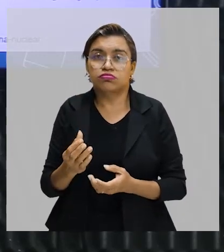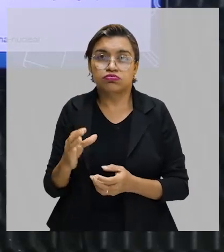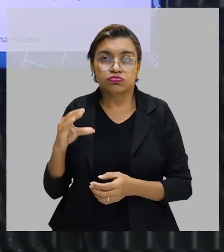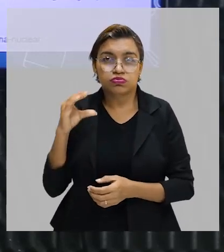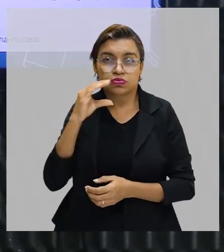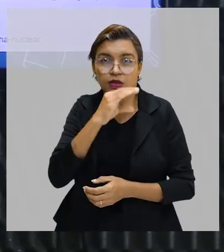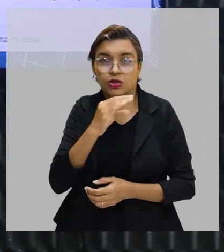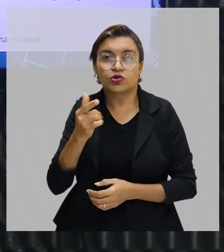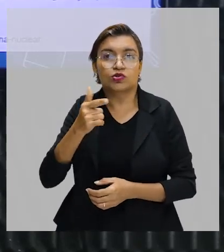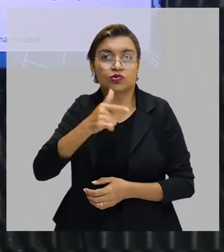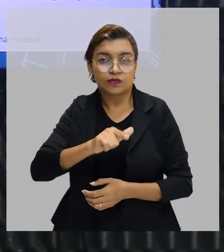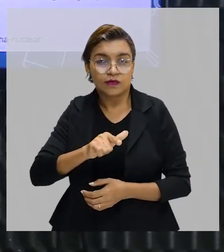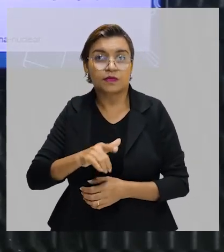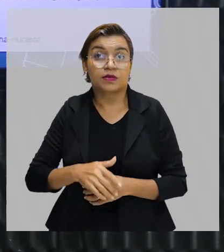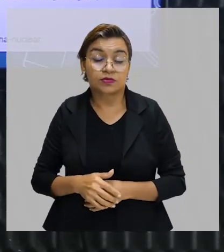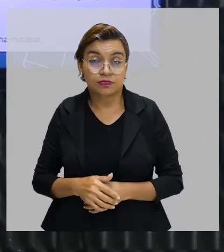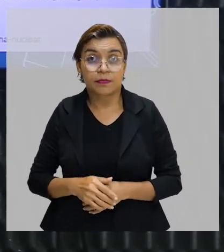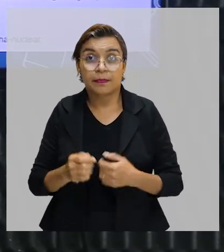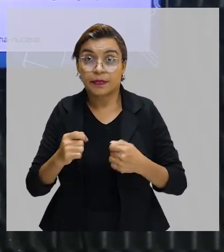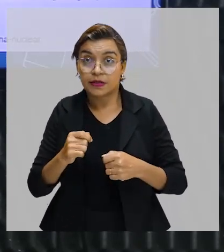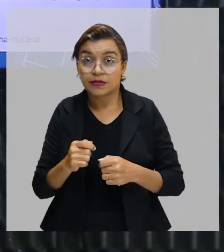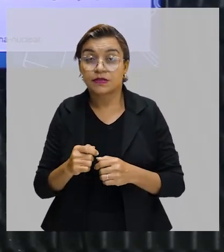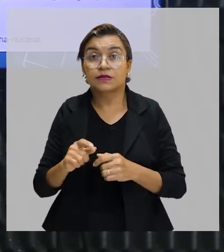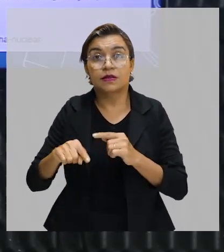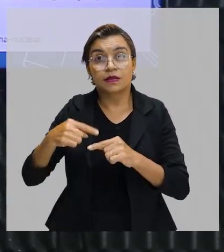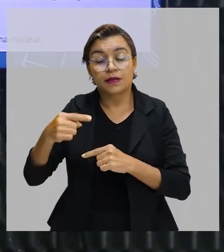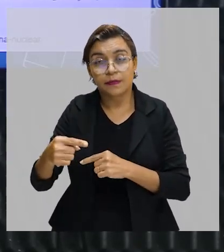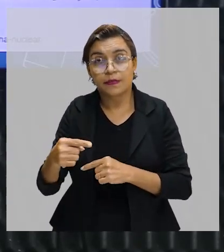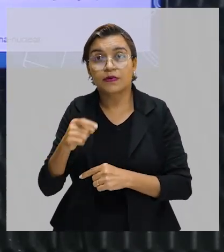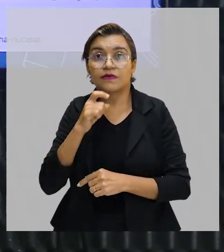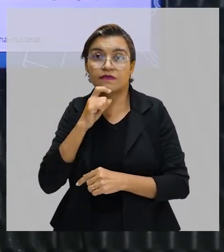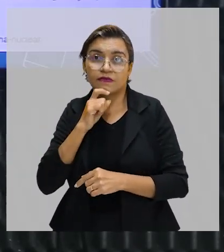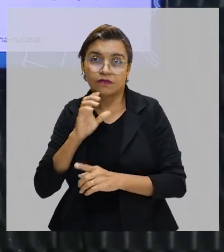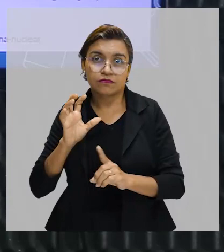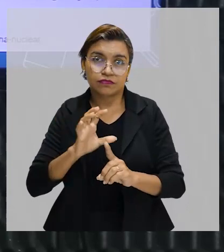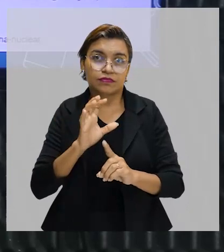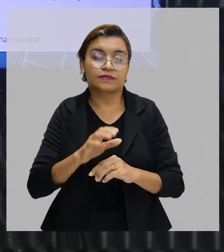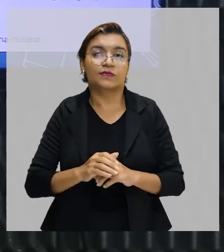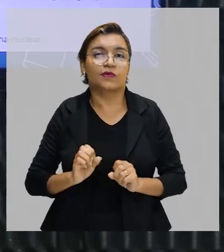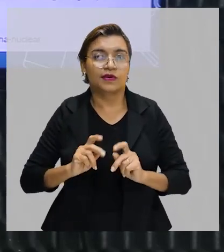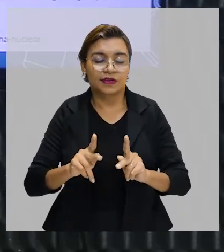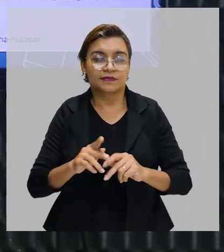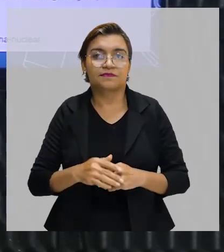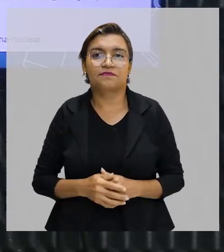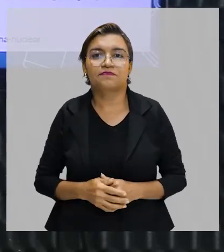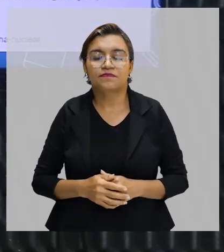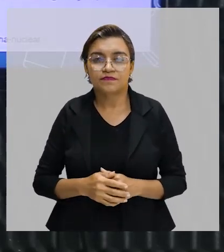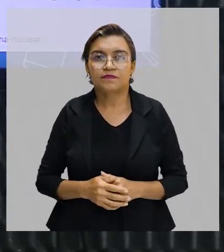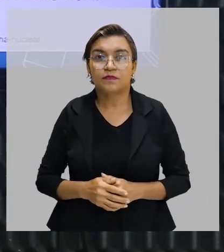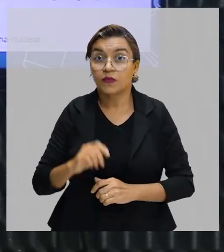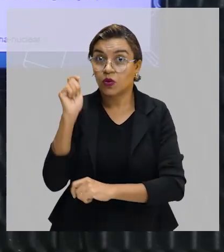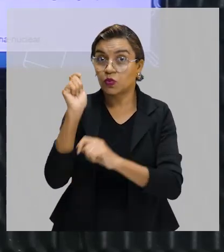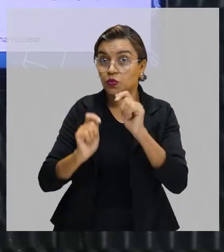pelas torres de resfriamento, tá certo? Então, esse é o circuito terciário, tá ok? Então, essas são as